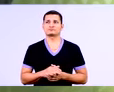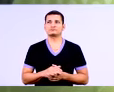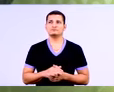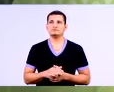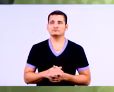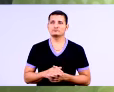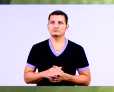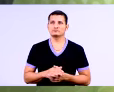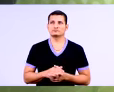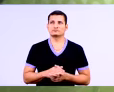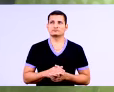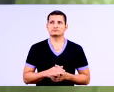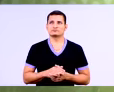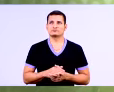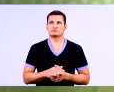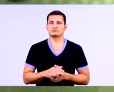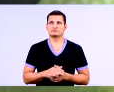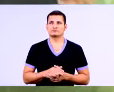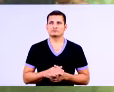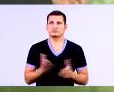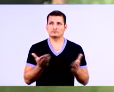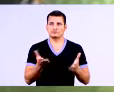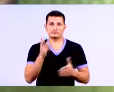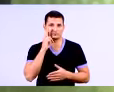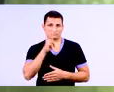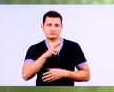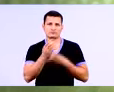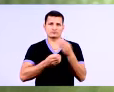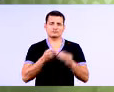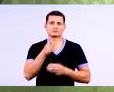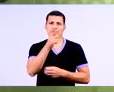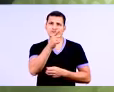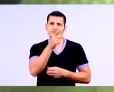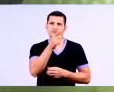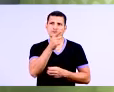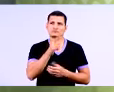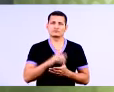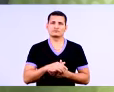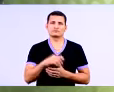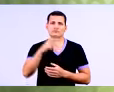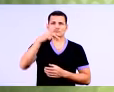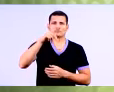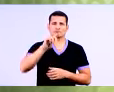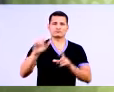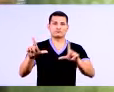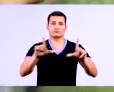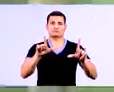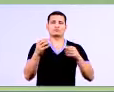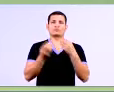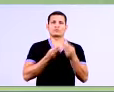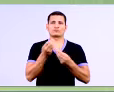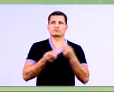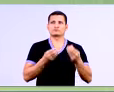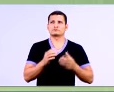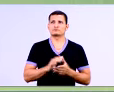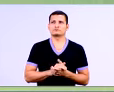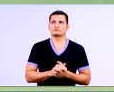Vamos rapidamente visualizar como seria aquela estilização, como seria uma página estilizada. Vamos ver aqui o